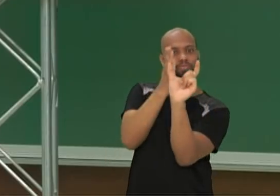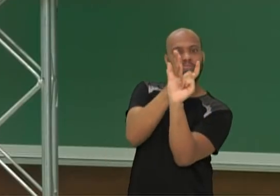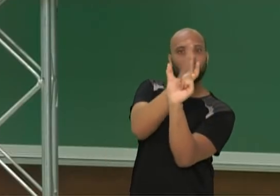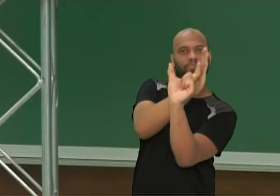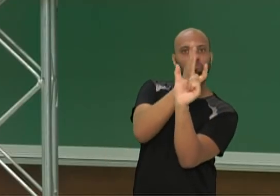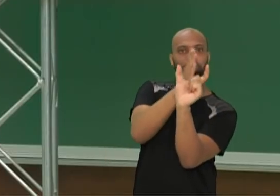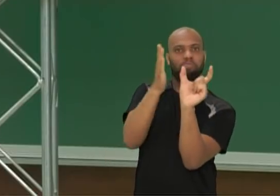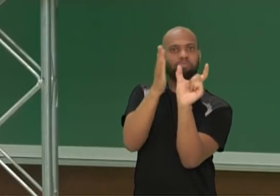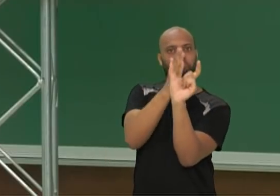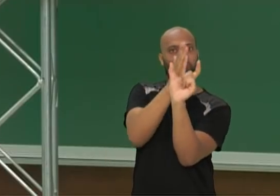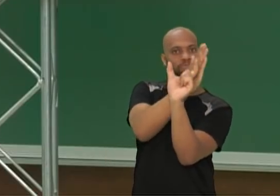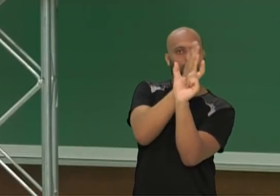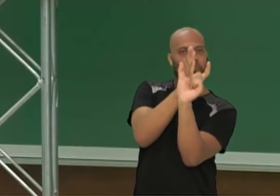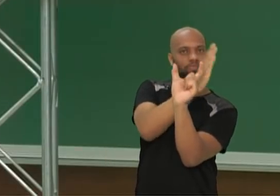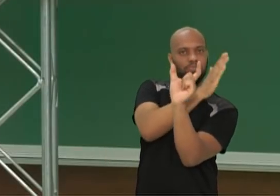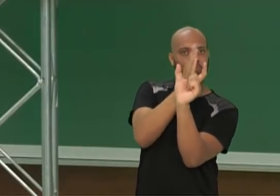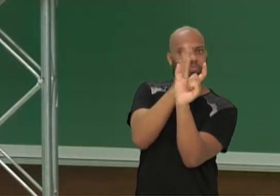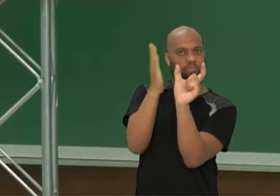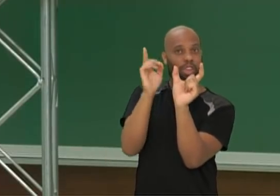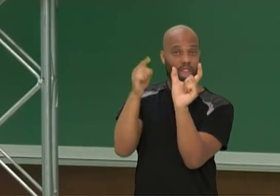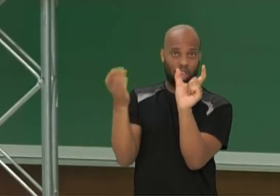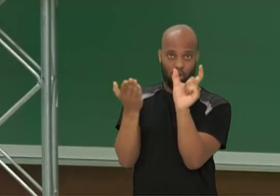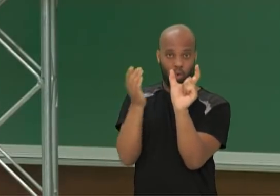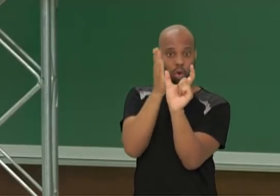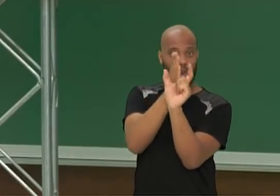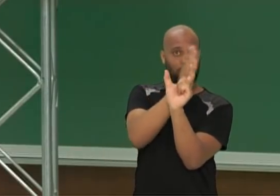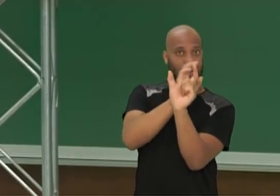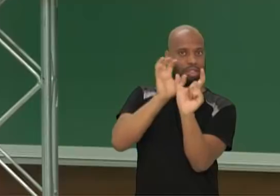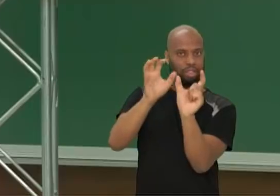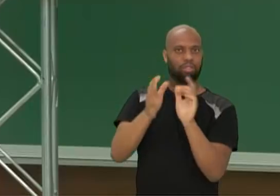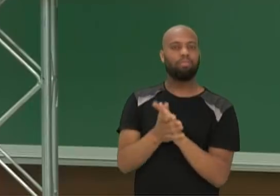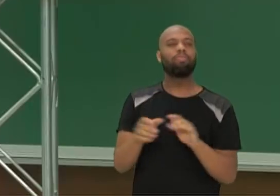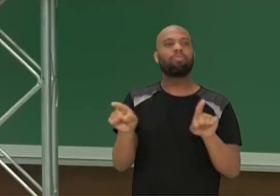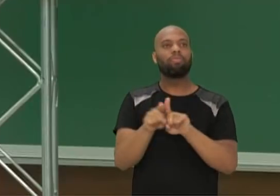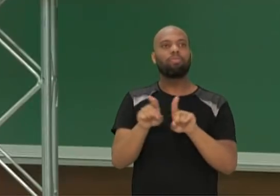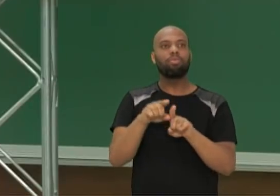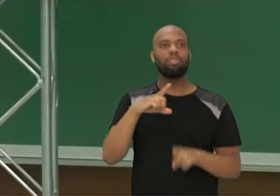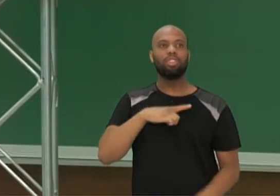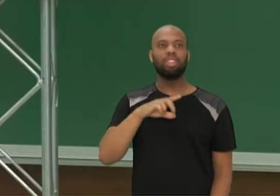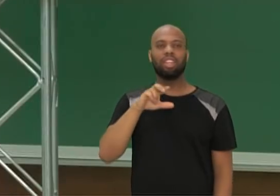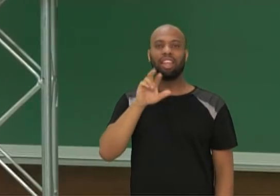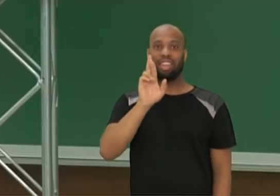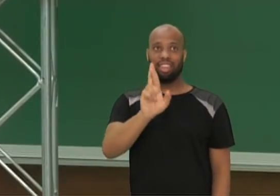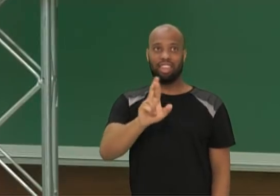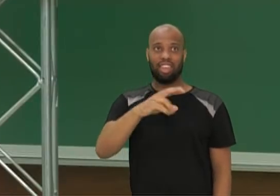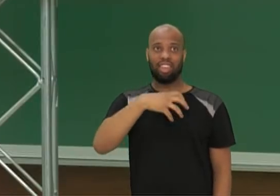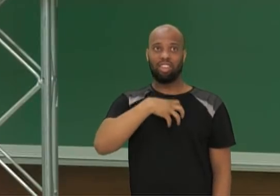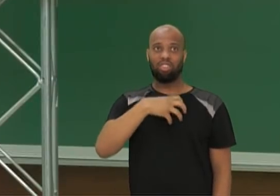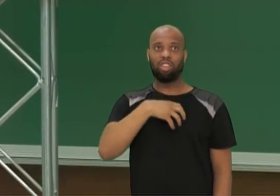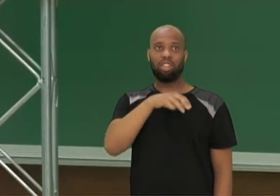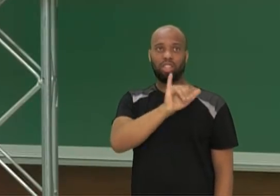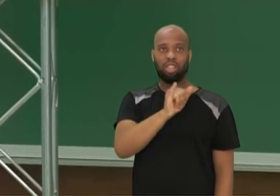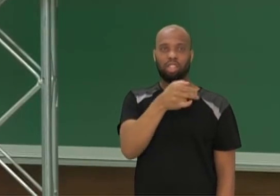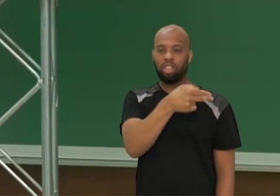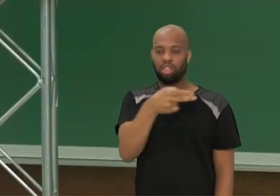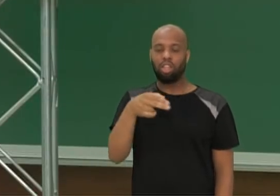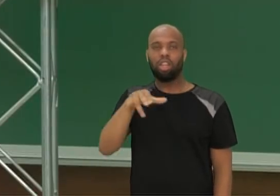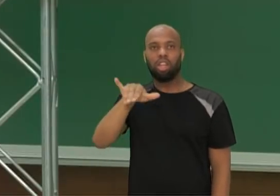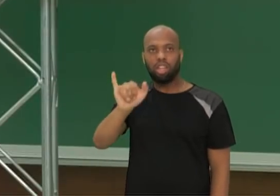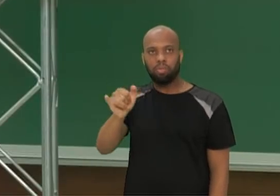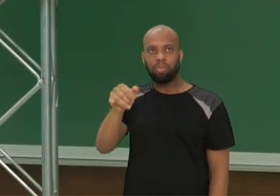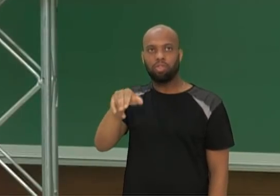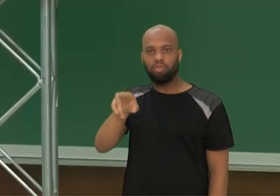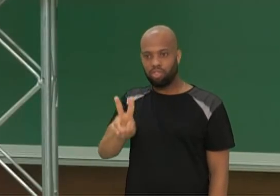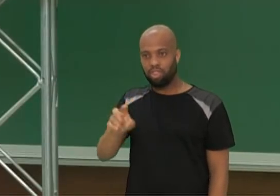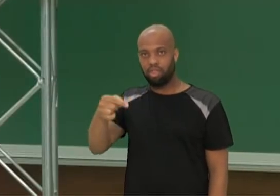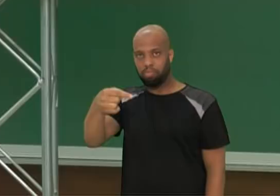está paralelo ao eixo y. E a sua reta diretriz possui uma equação na forma y igual a